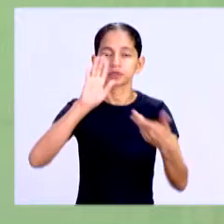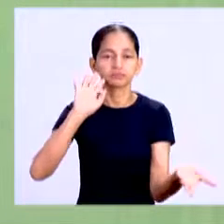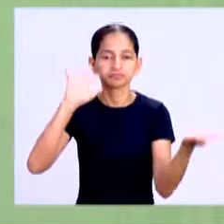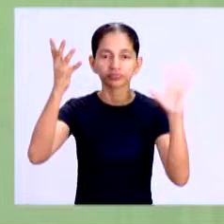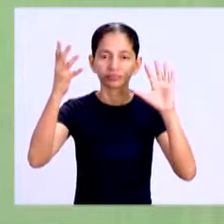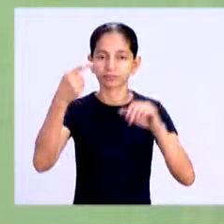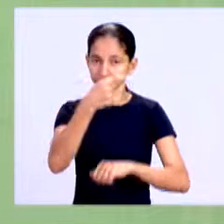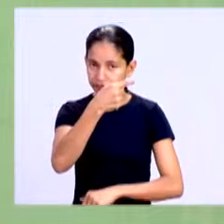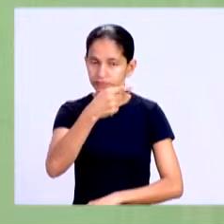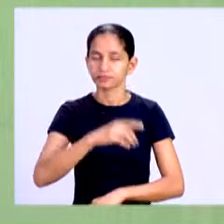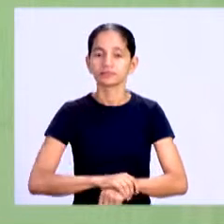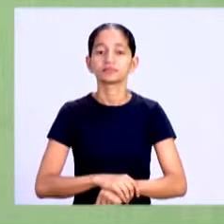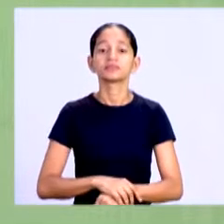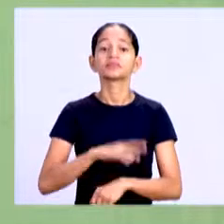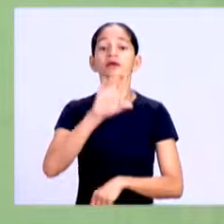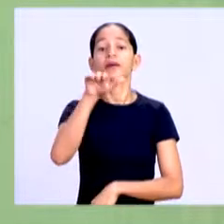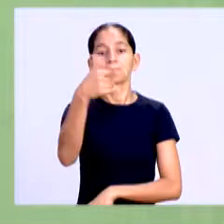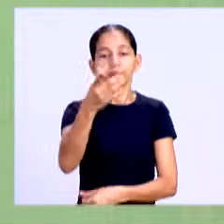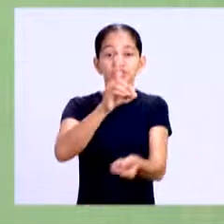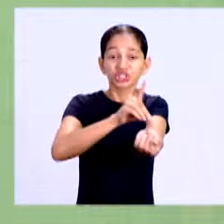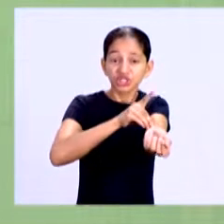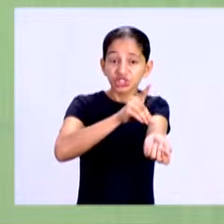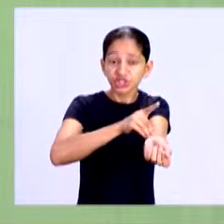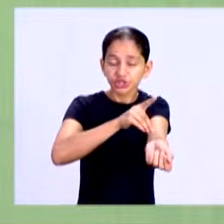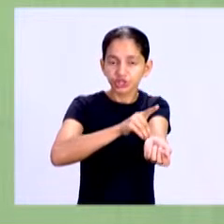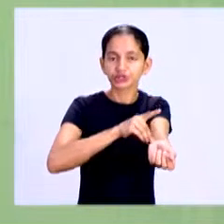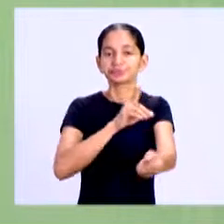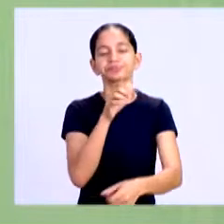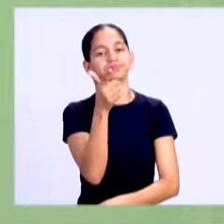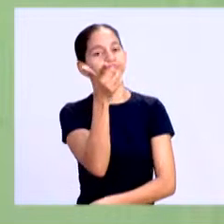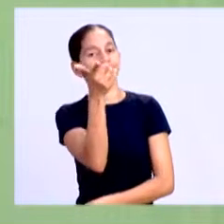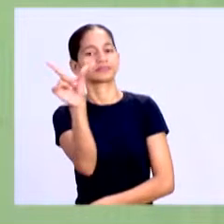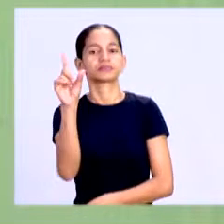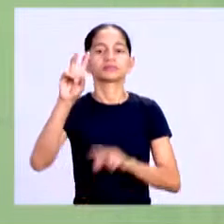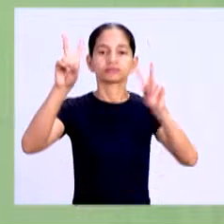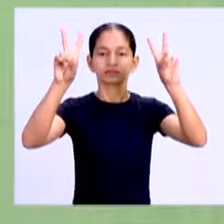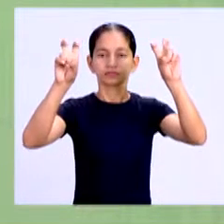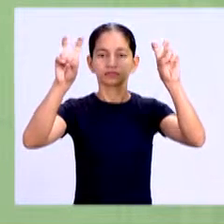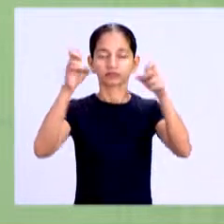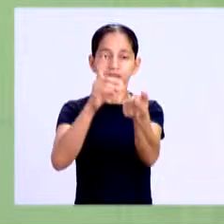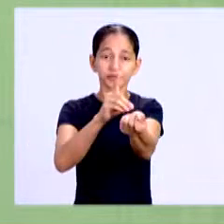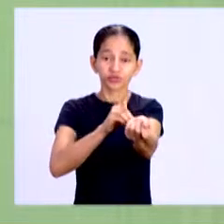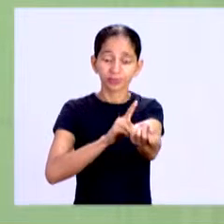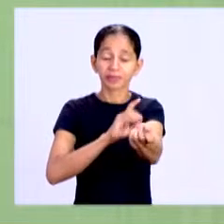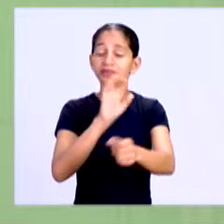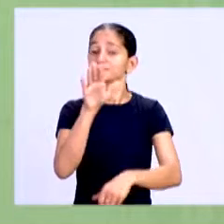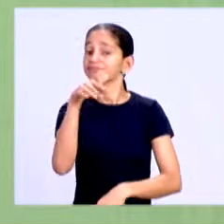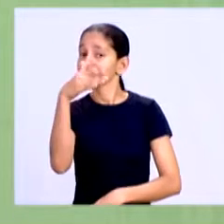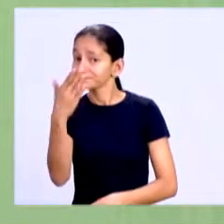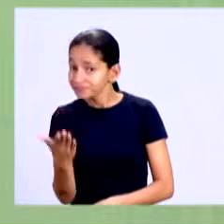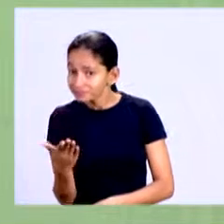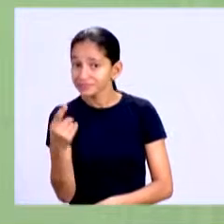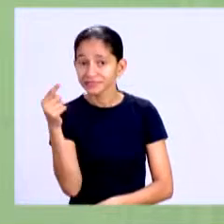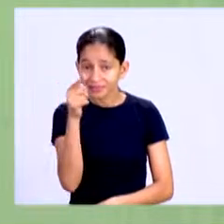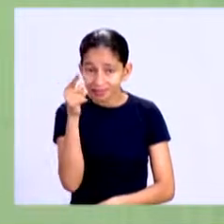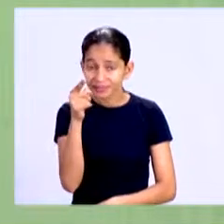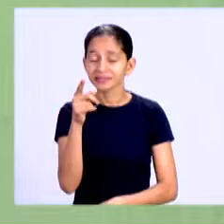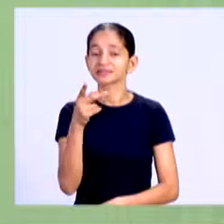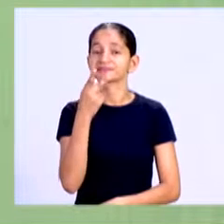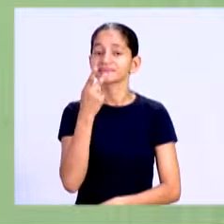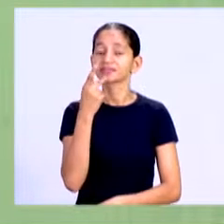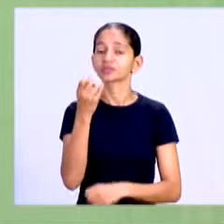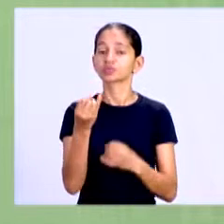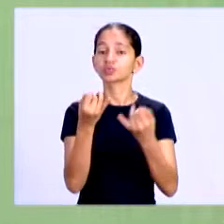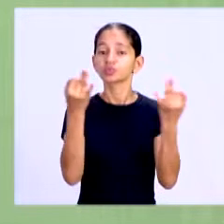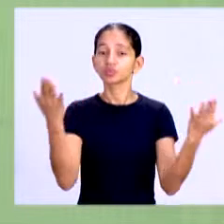prevenir. Diabetes. Saímos da hipertensão, agora estamos na diabetes. O diabetes mellitus é uma